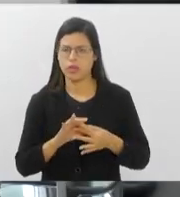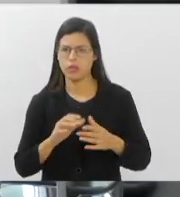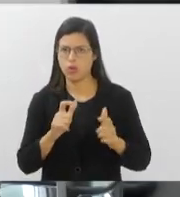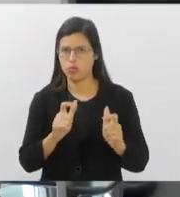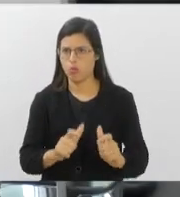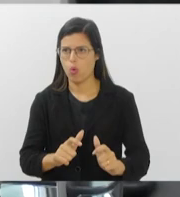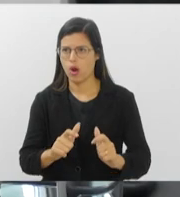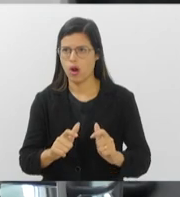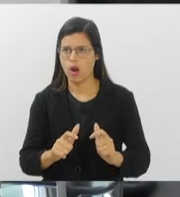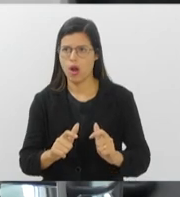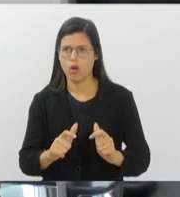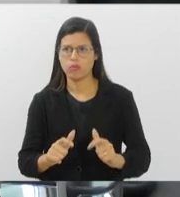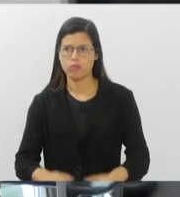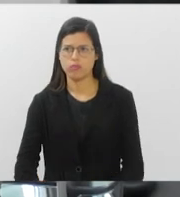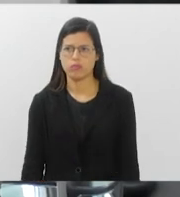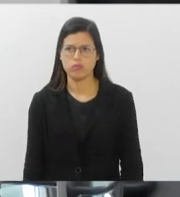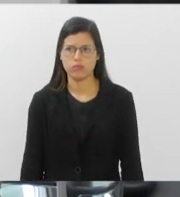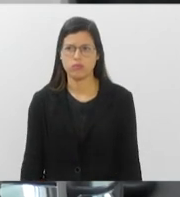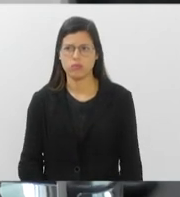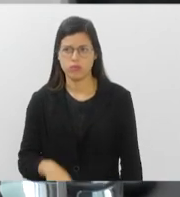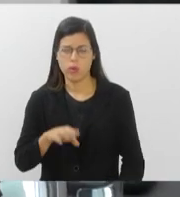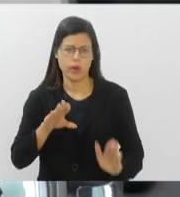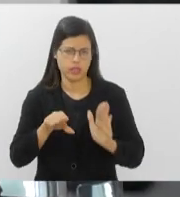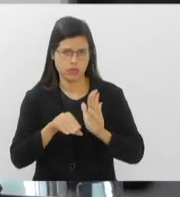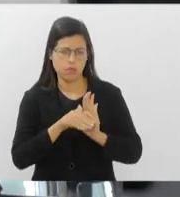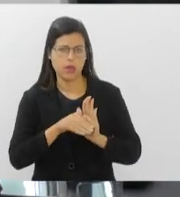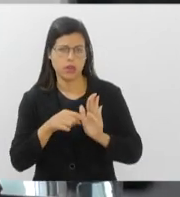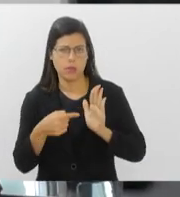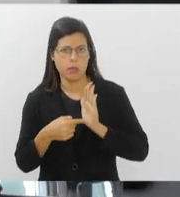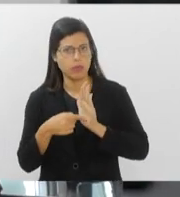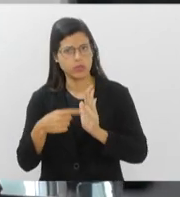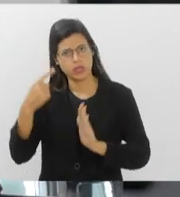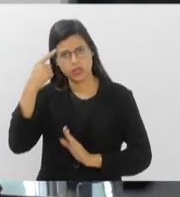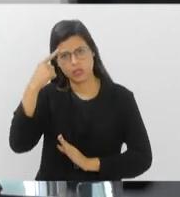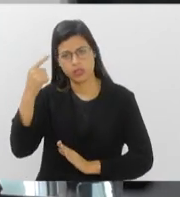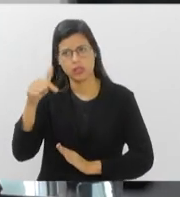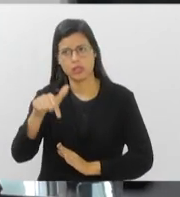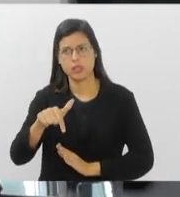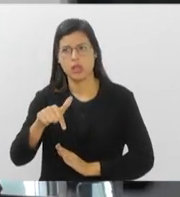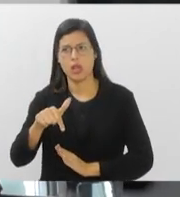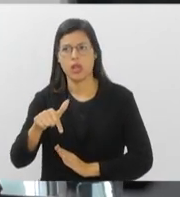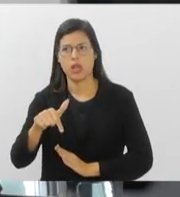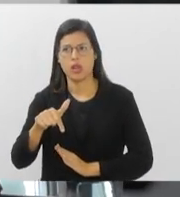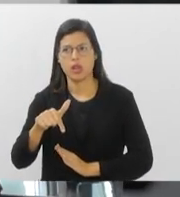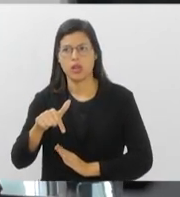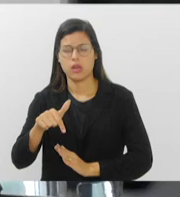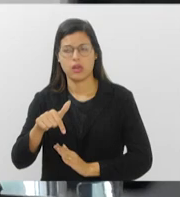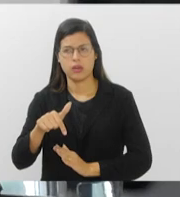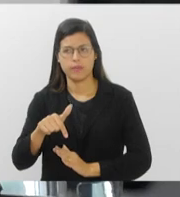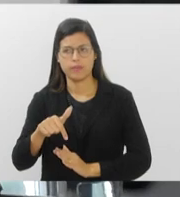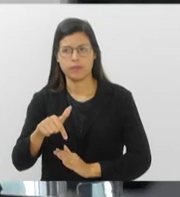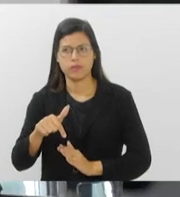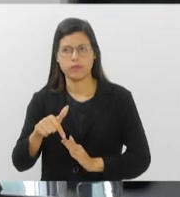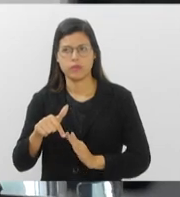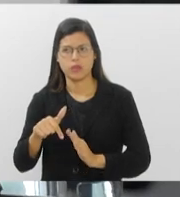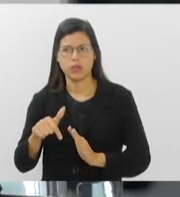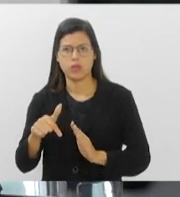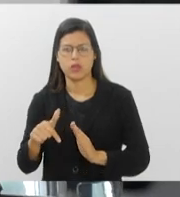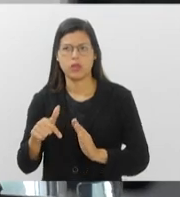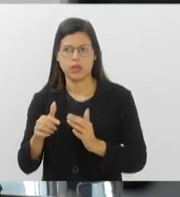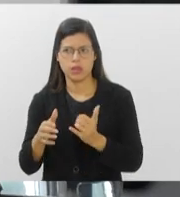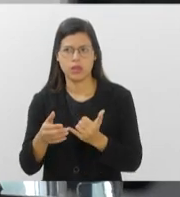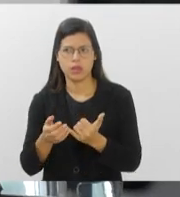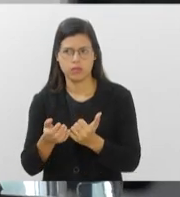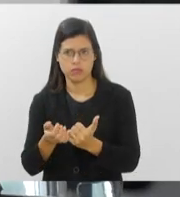súmula nossa é justamente para preservar isso, é para ratificar essa ideia. Que o tombamento, o reconhecimento